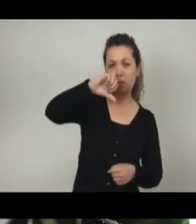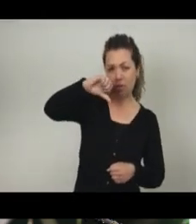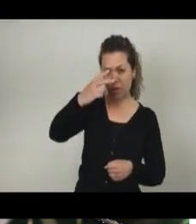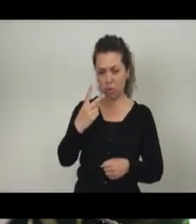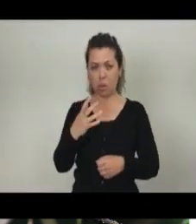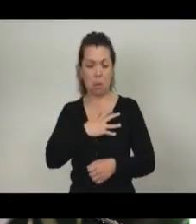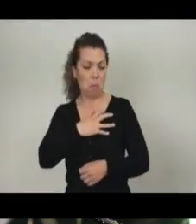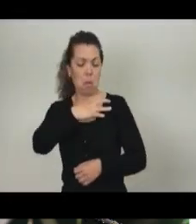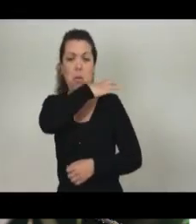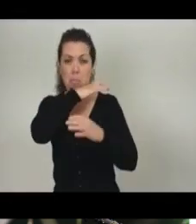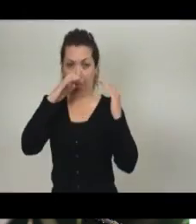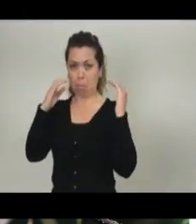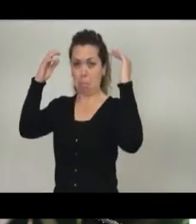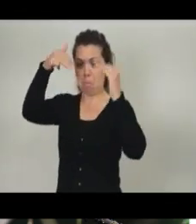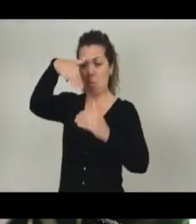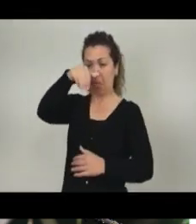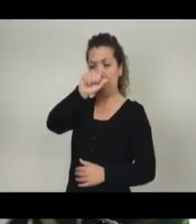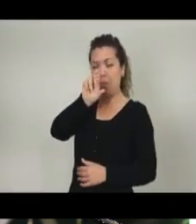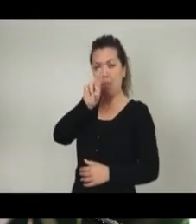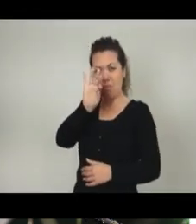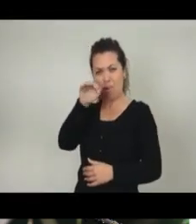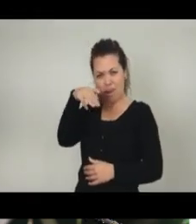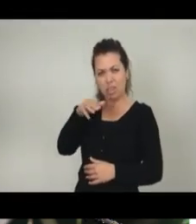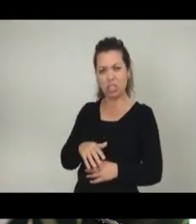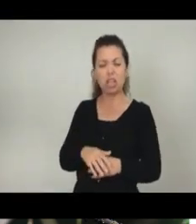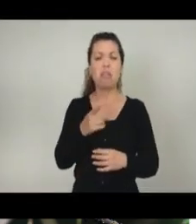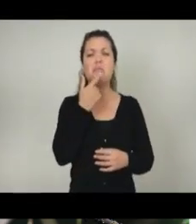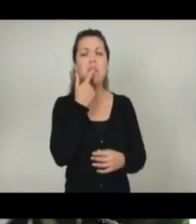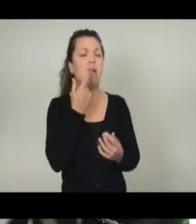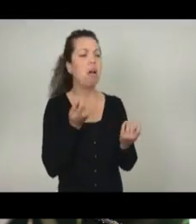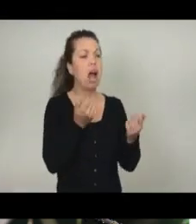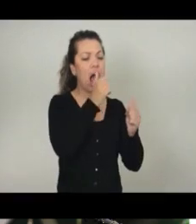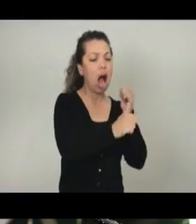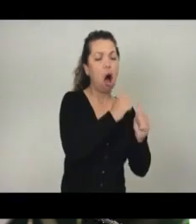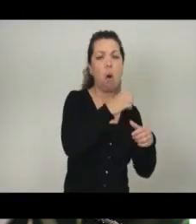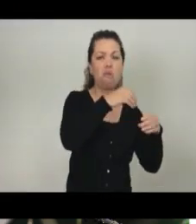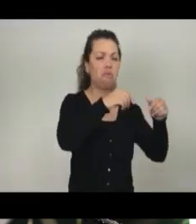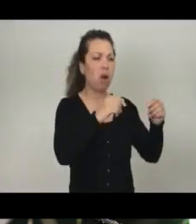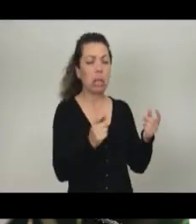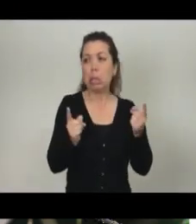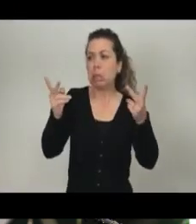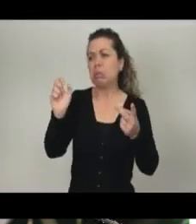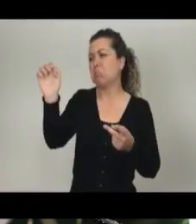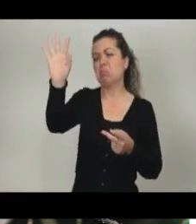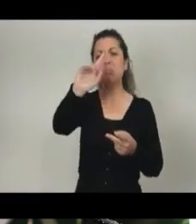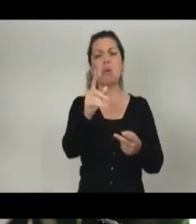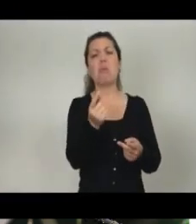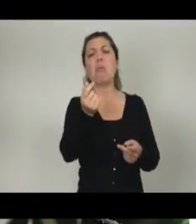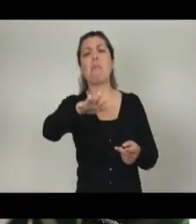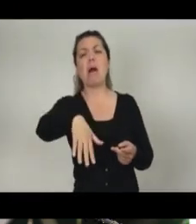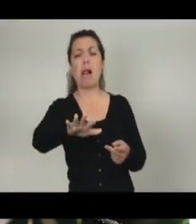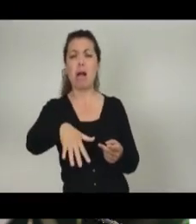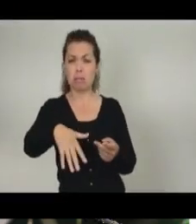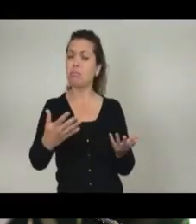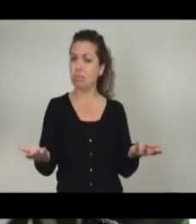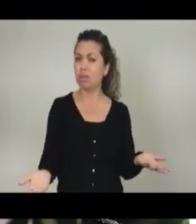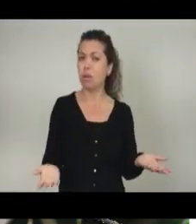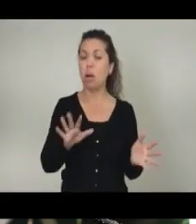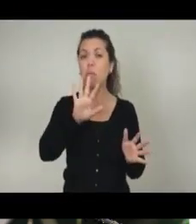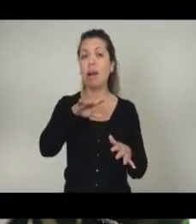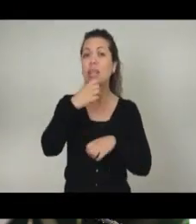ameaçar a cidade, chegando a derrubar diversas construções. Com o passar do tempo, a obra arquitetada para